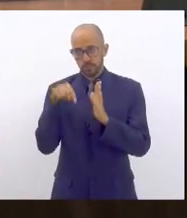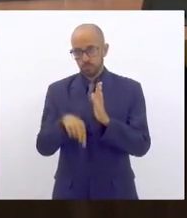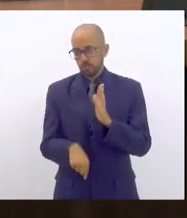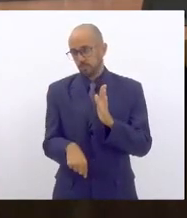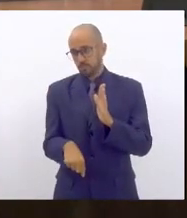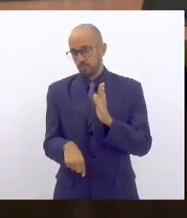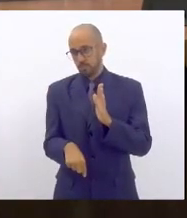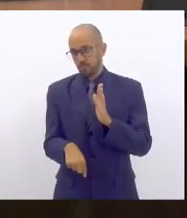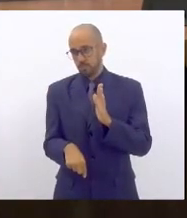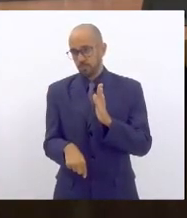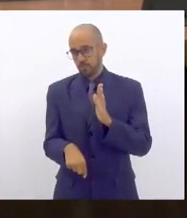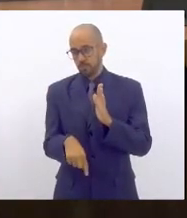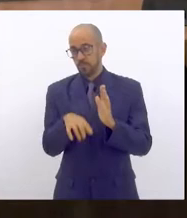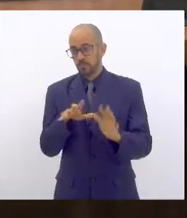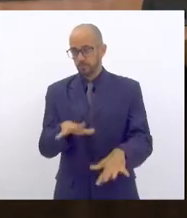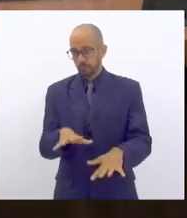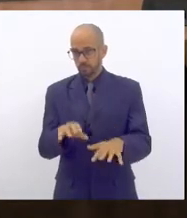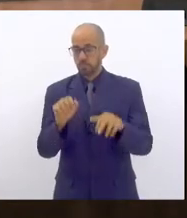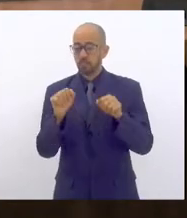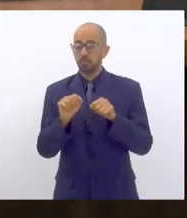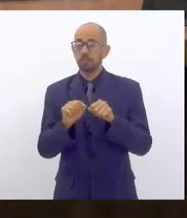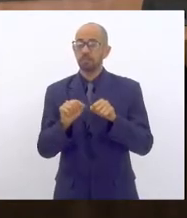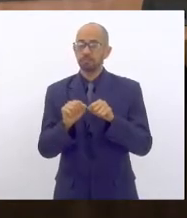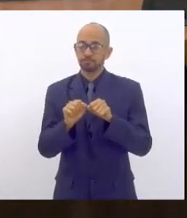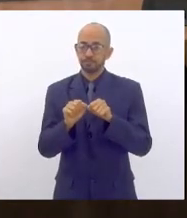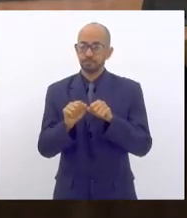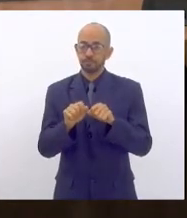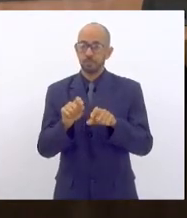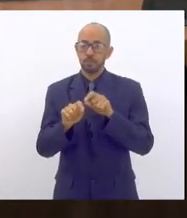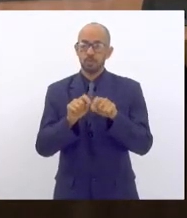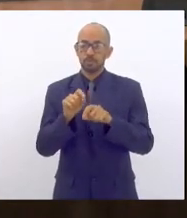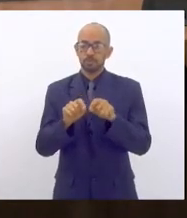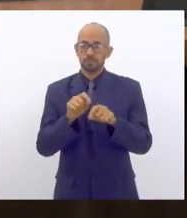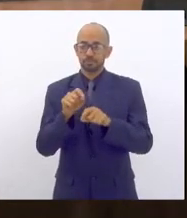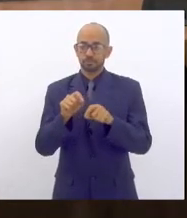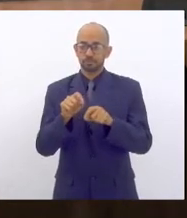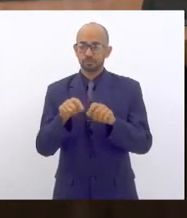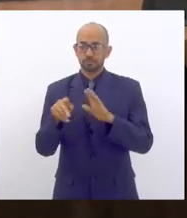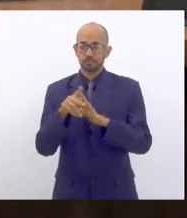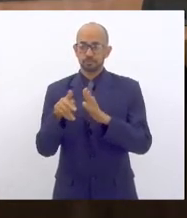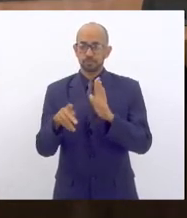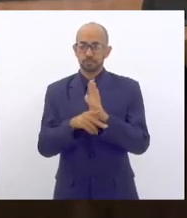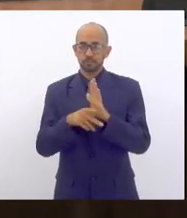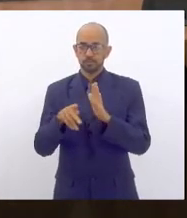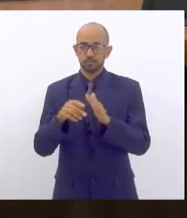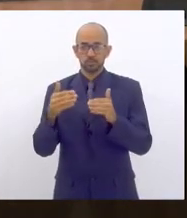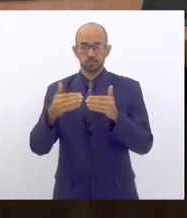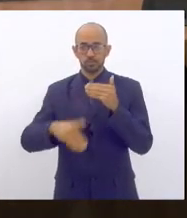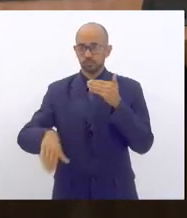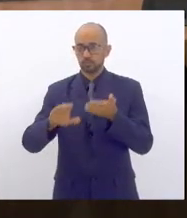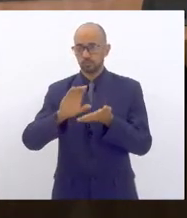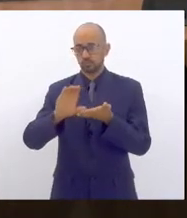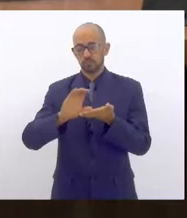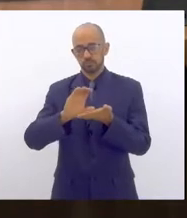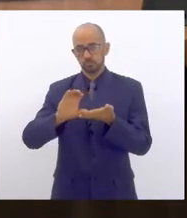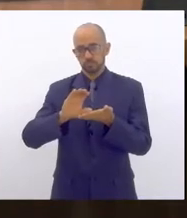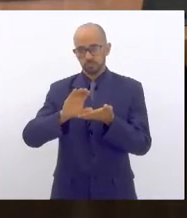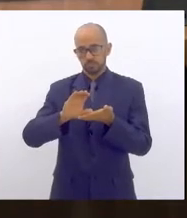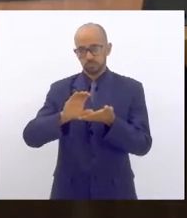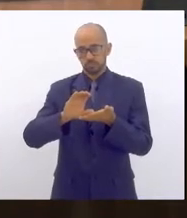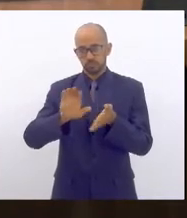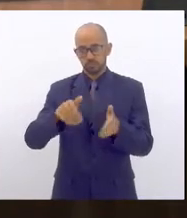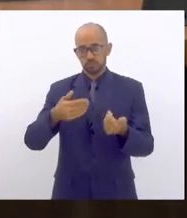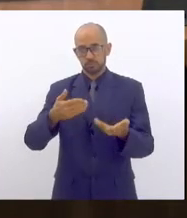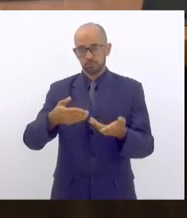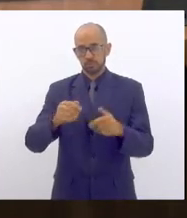Isso tornaria, até o meu entendimento, o projeto inconstitucional. Então, a emenda é dizendo o seguinte: o índice